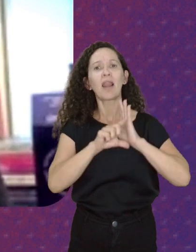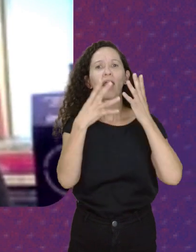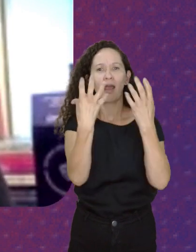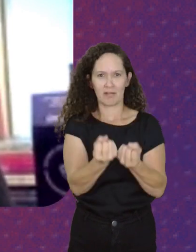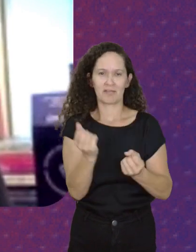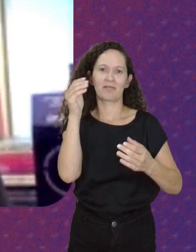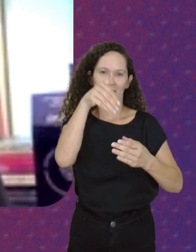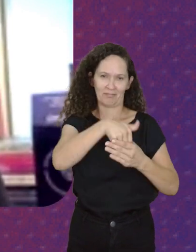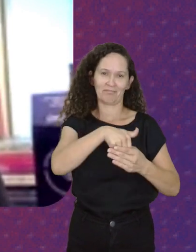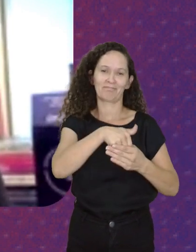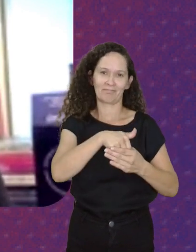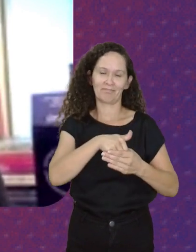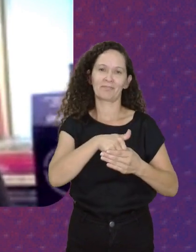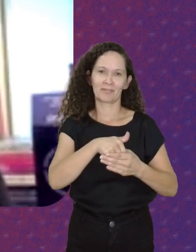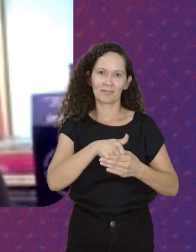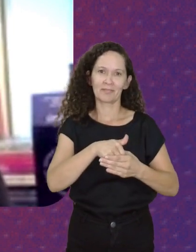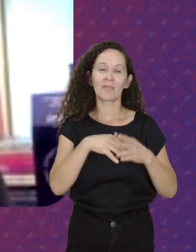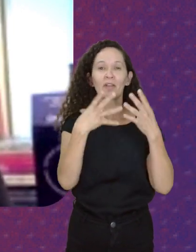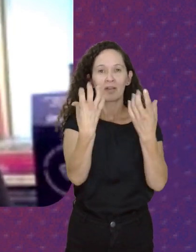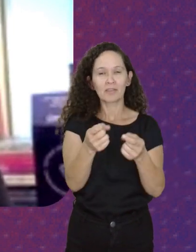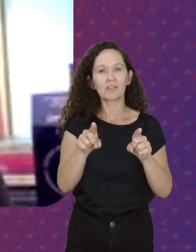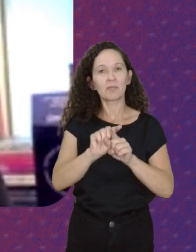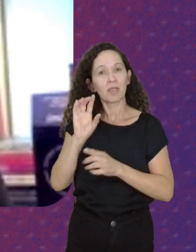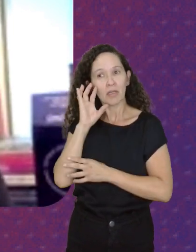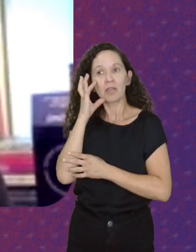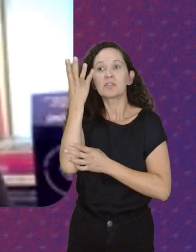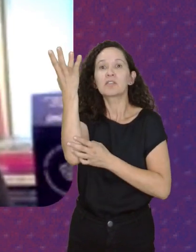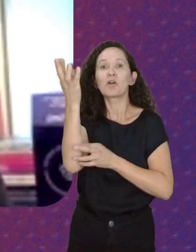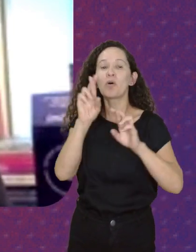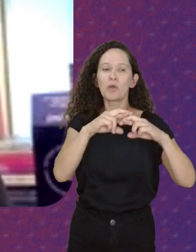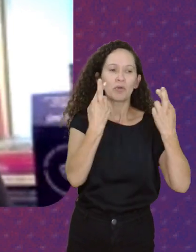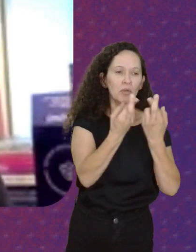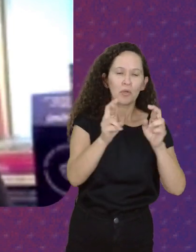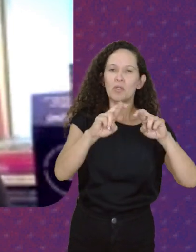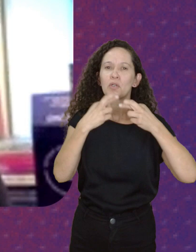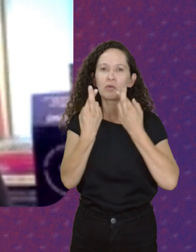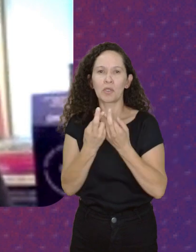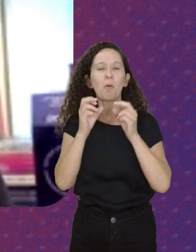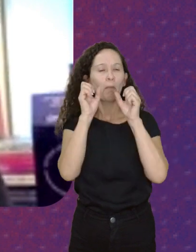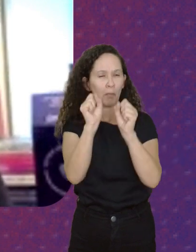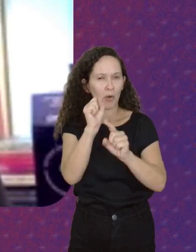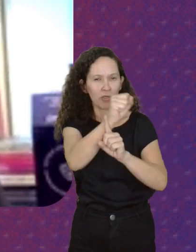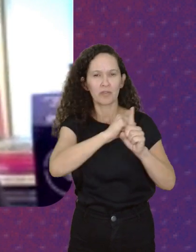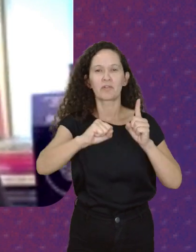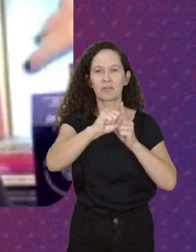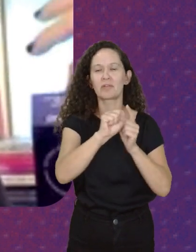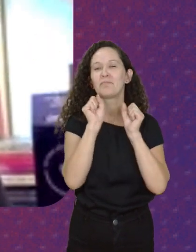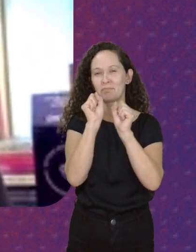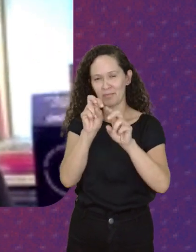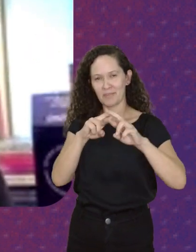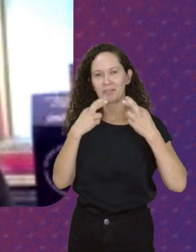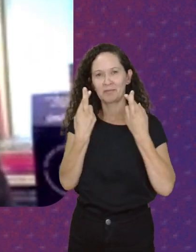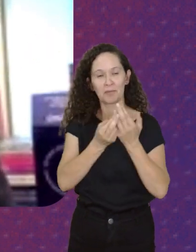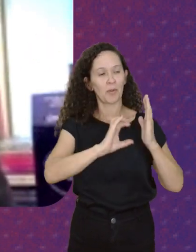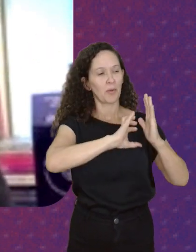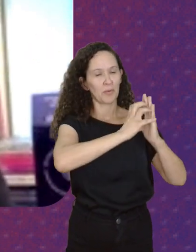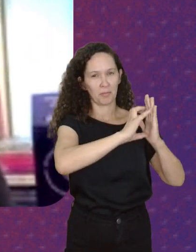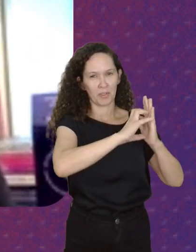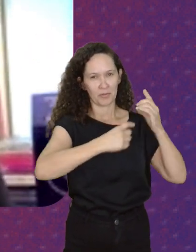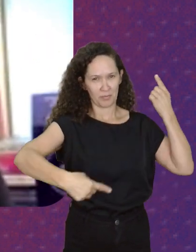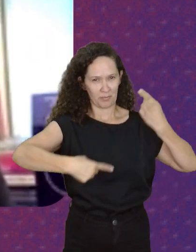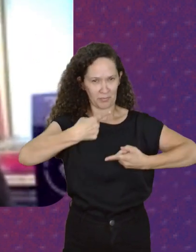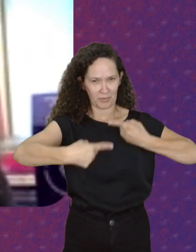isso, né? Então, ela permite também a realização de reuniões de iniciativa da sociedade civil, dos partidos